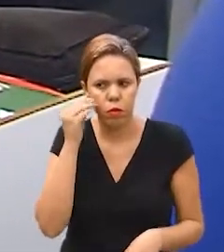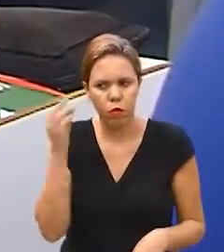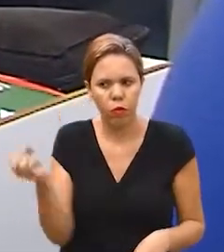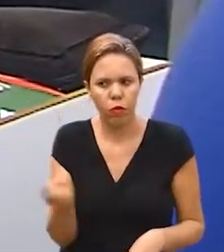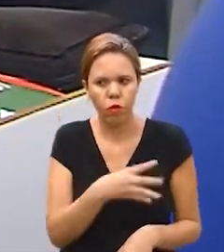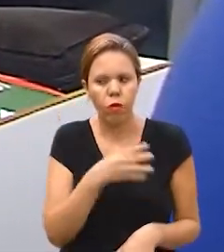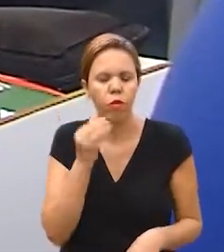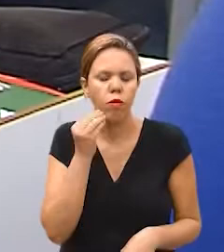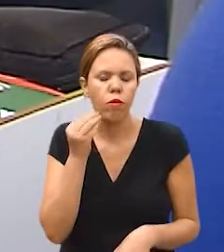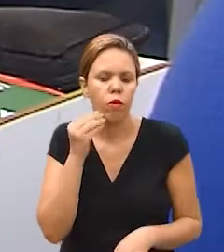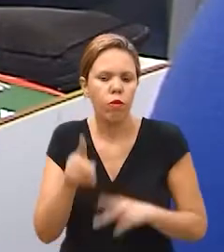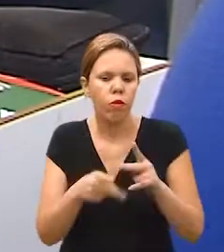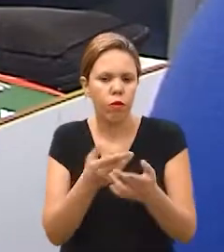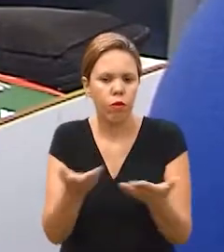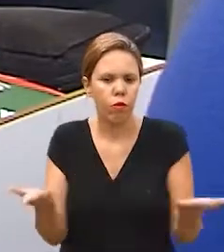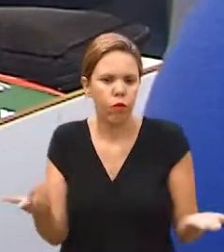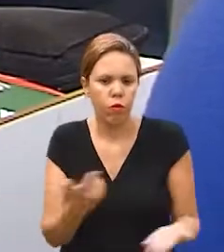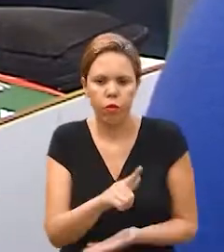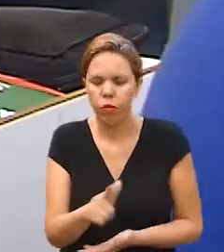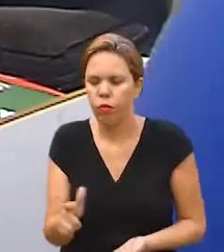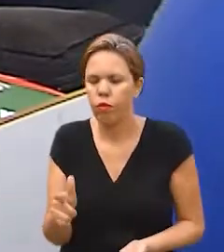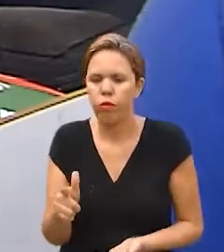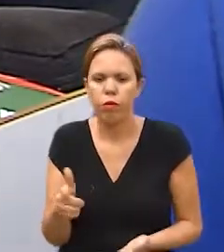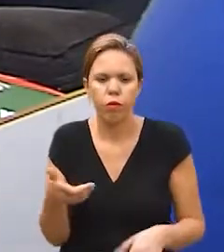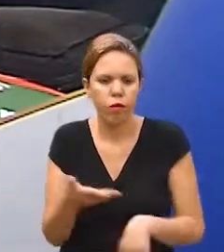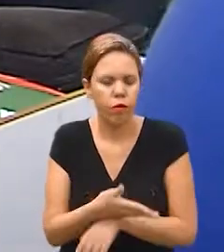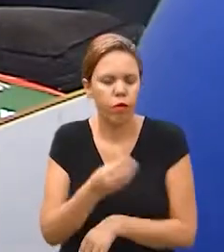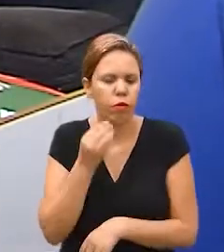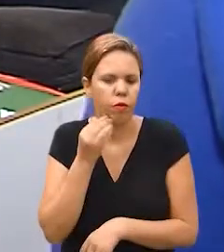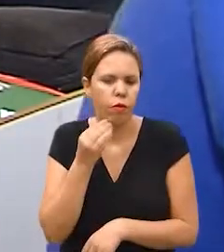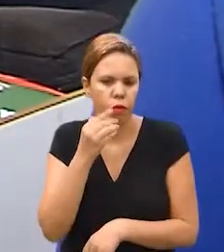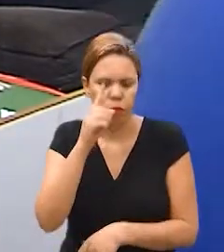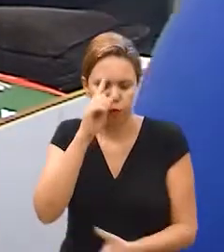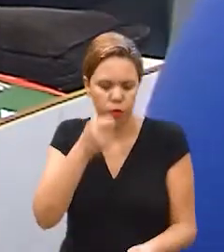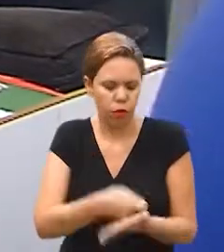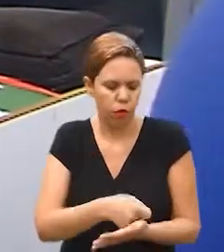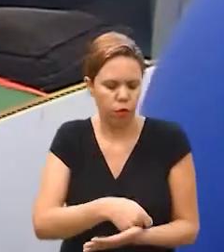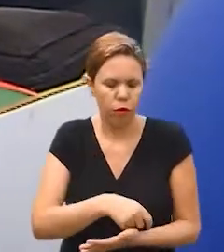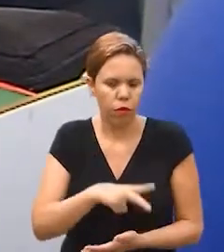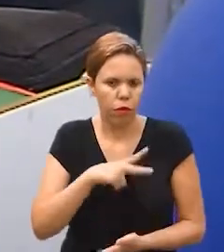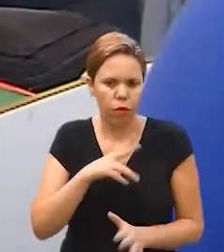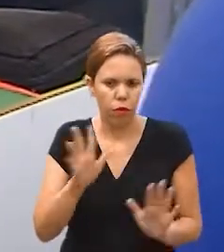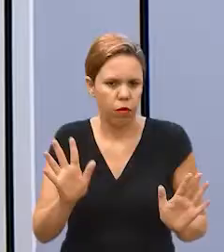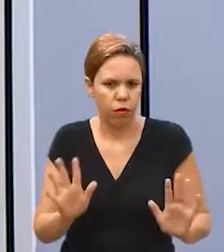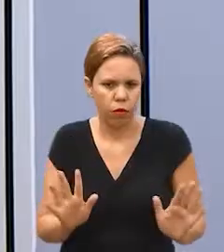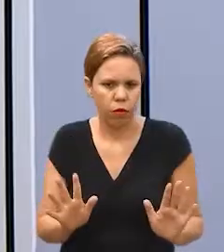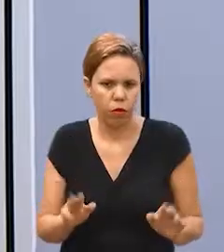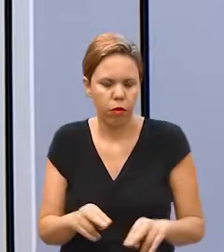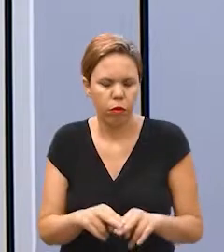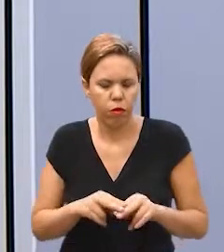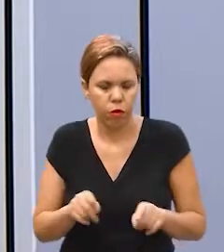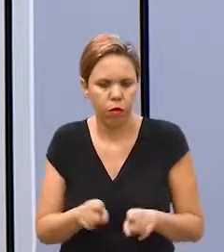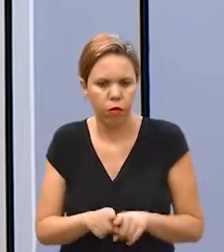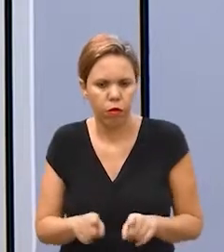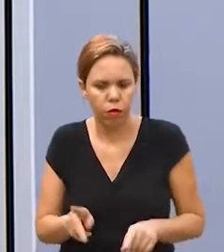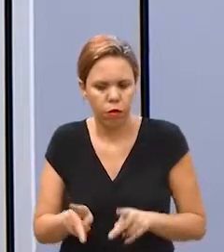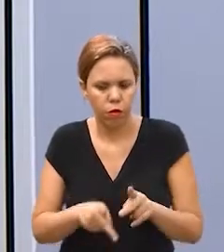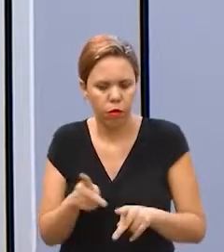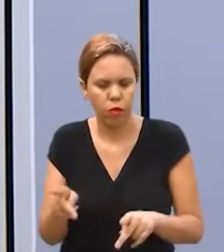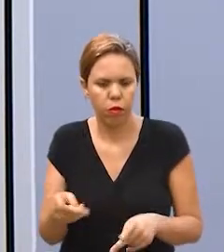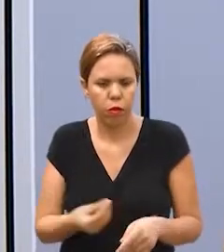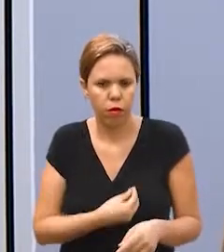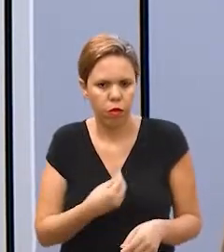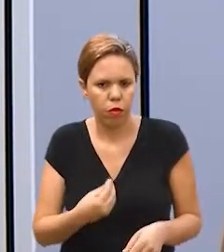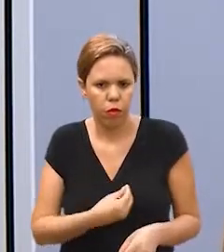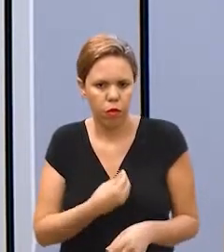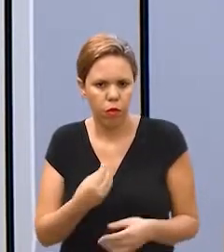essas pessoas que não tiveram acesso, não por decisões pessoais, por condições que a vida impôs ou que o